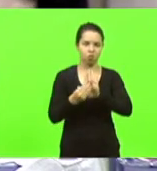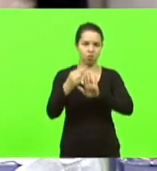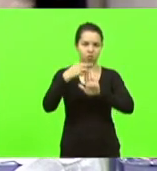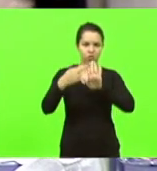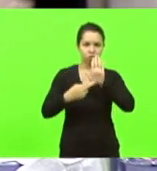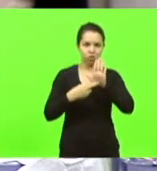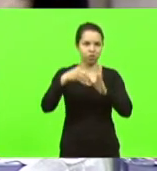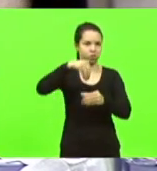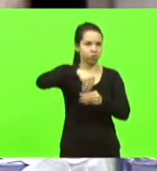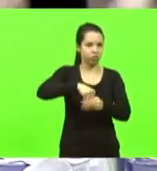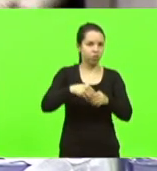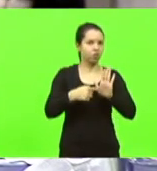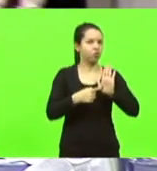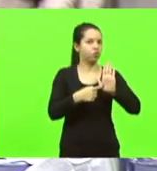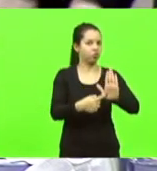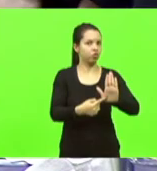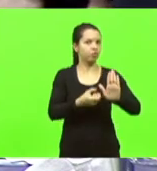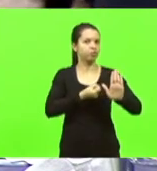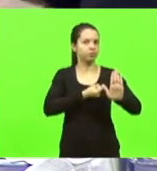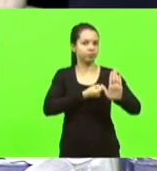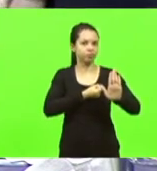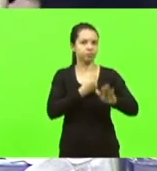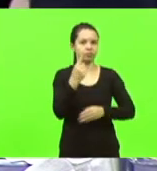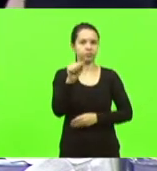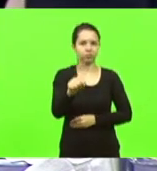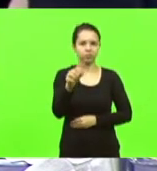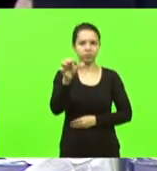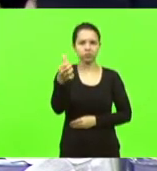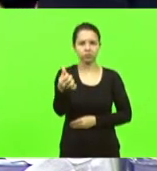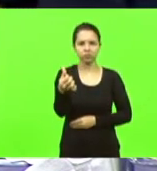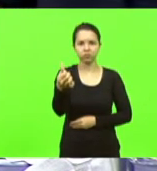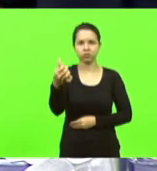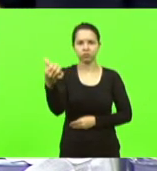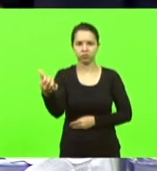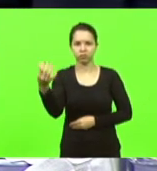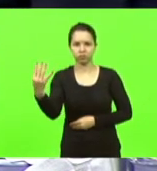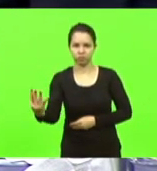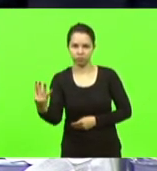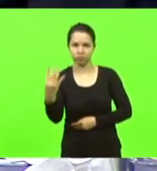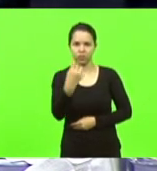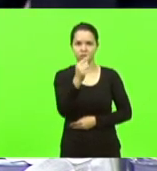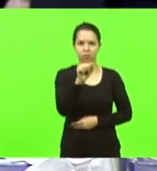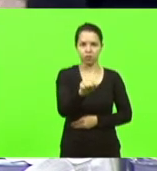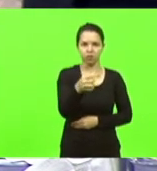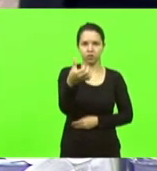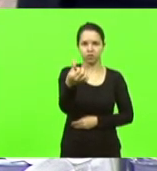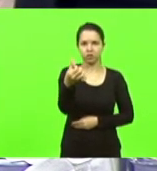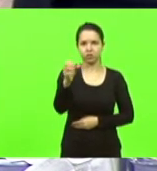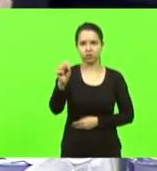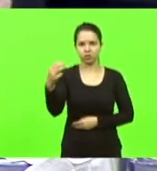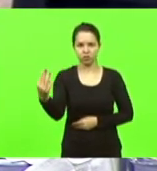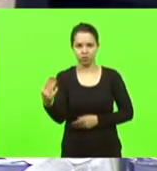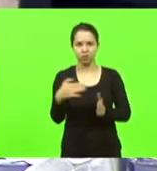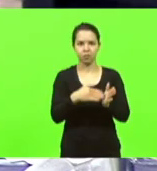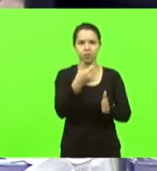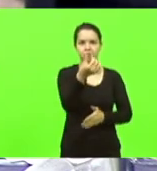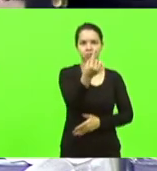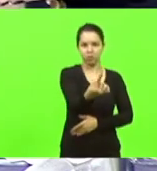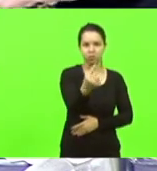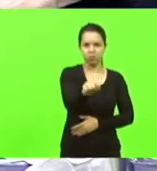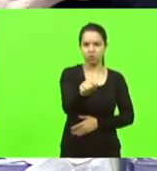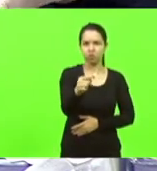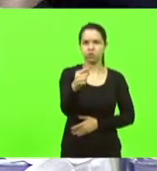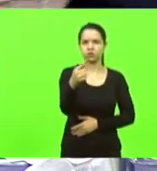Interno as seguintes indicações indicações 1664 em 1683 a1701